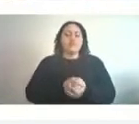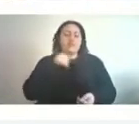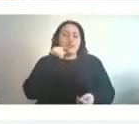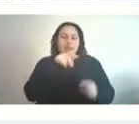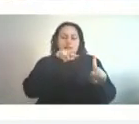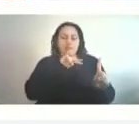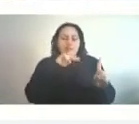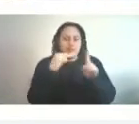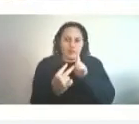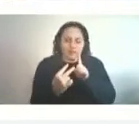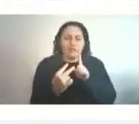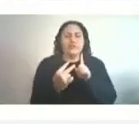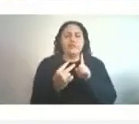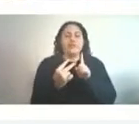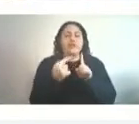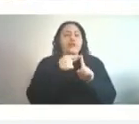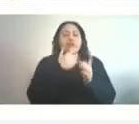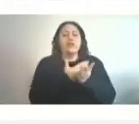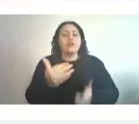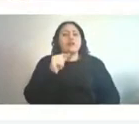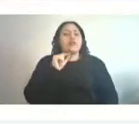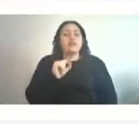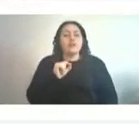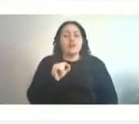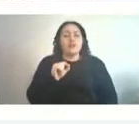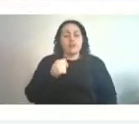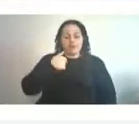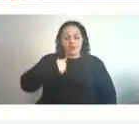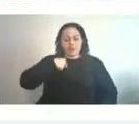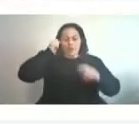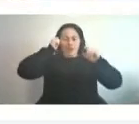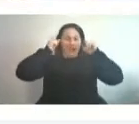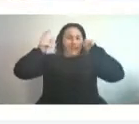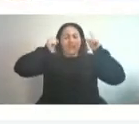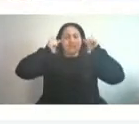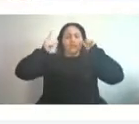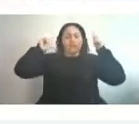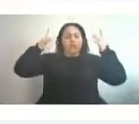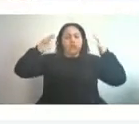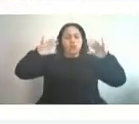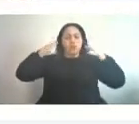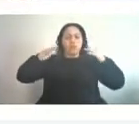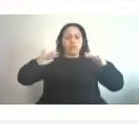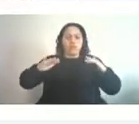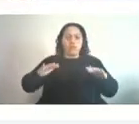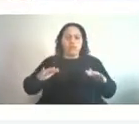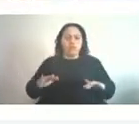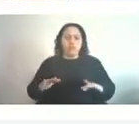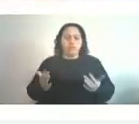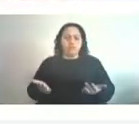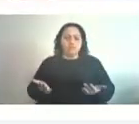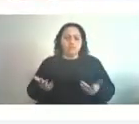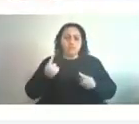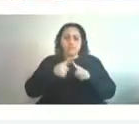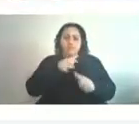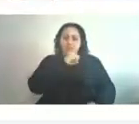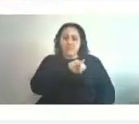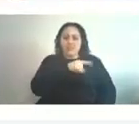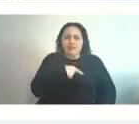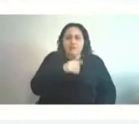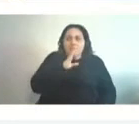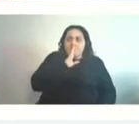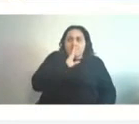ela vai calando a capacidade criativa, porque, na realidade, a pessoa que não pergunta, ela vai se submetendo